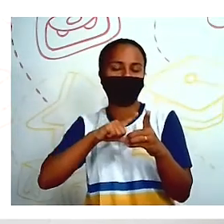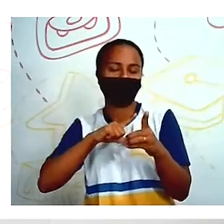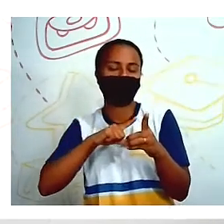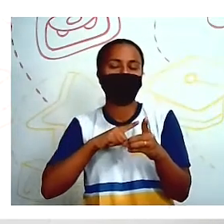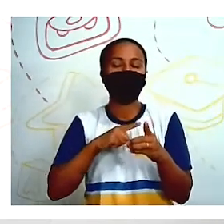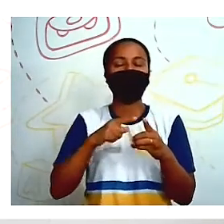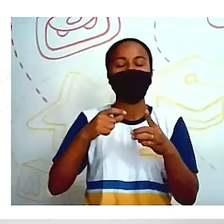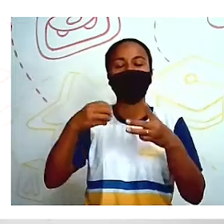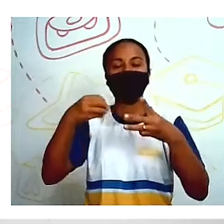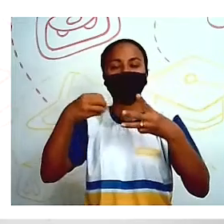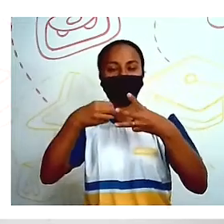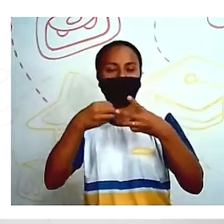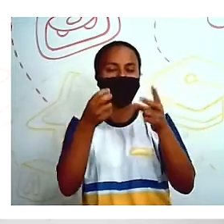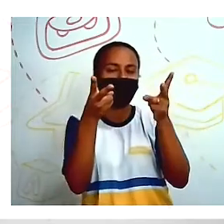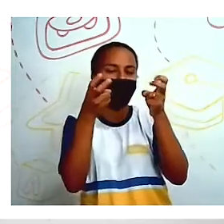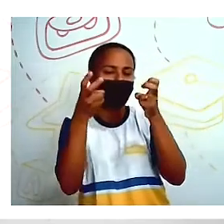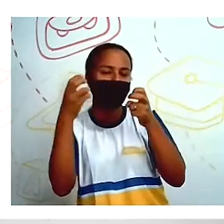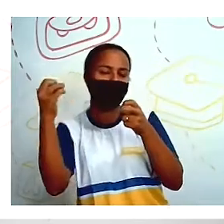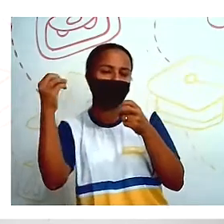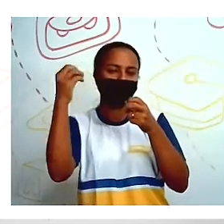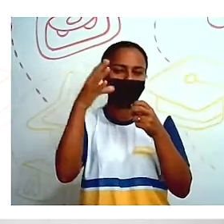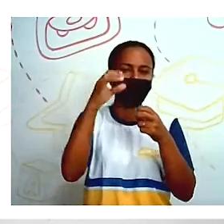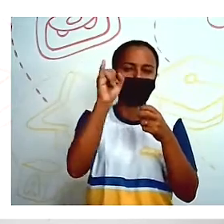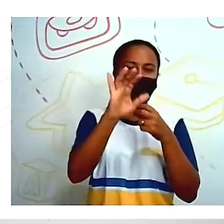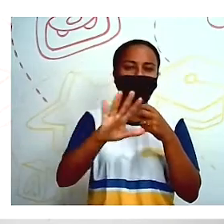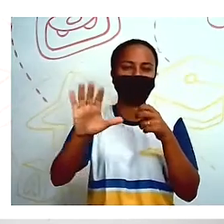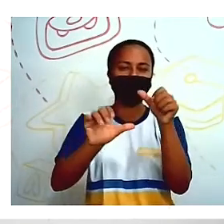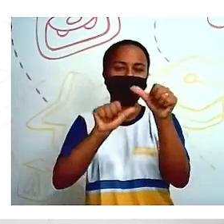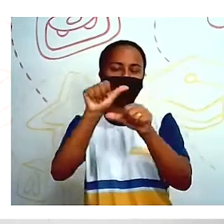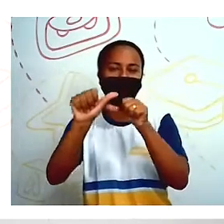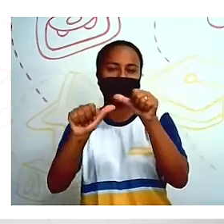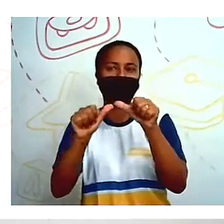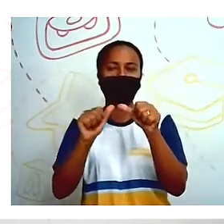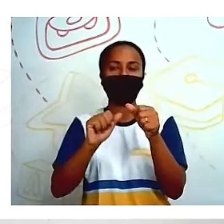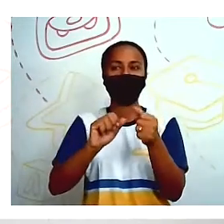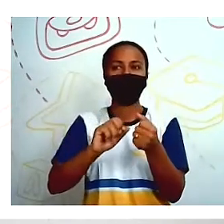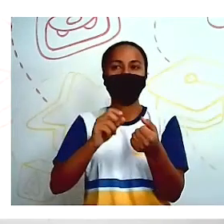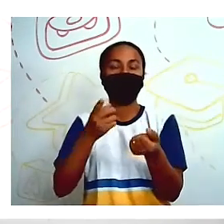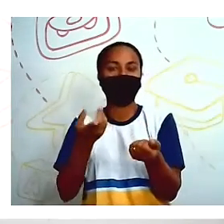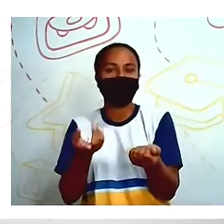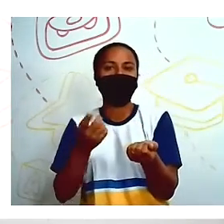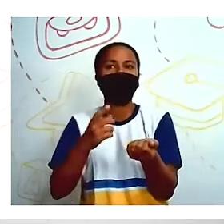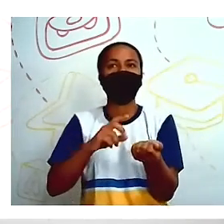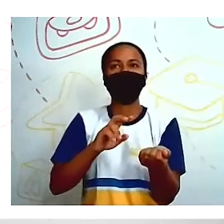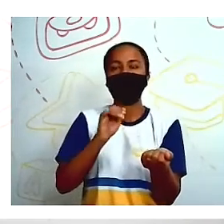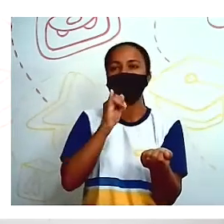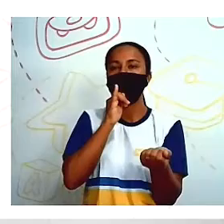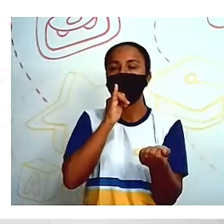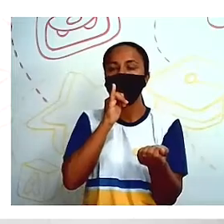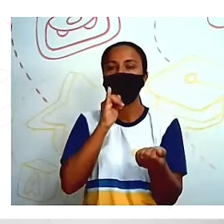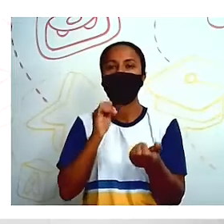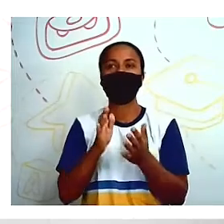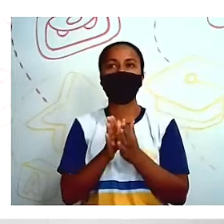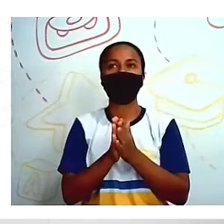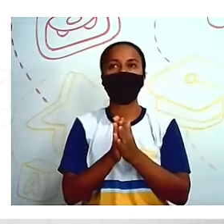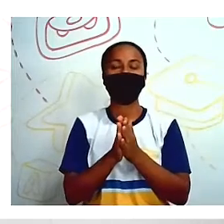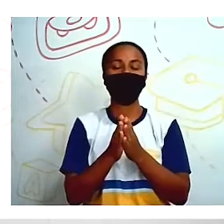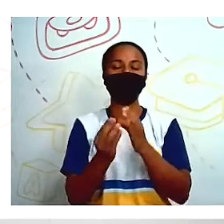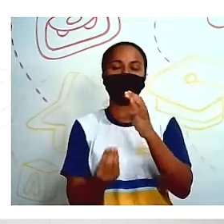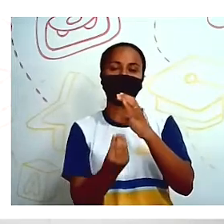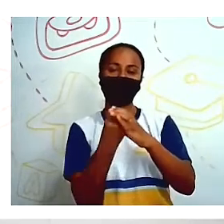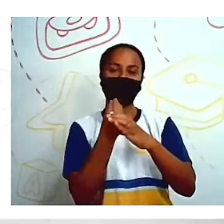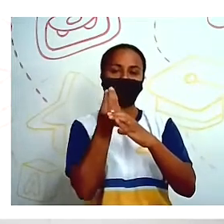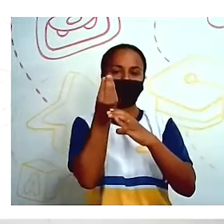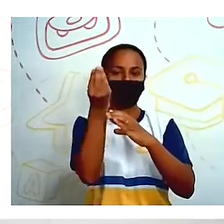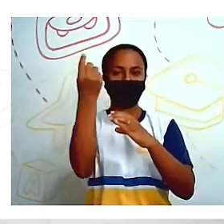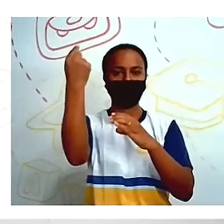ela é transformada em impulsos nervosos e é enviada através do nervo óptico até o nosso cérebro. Quando essa